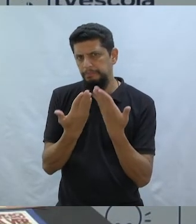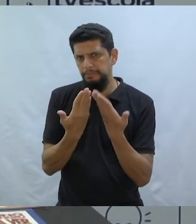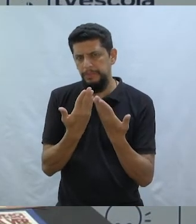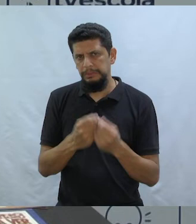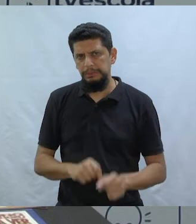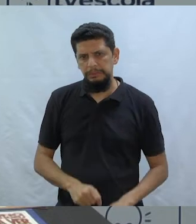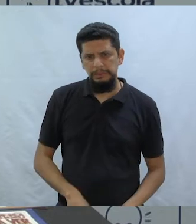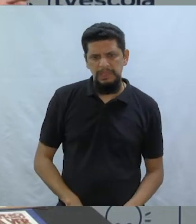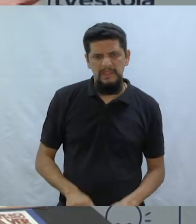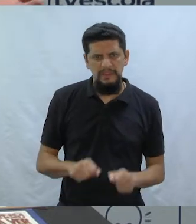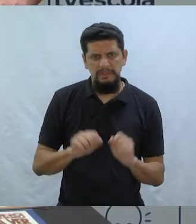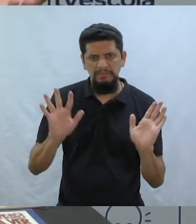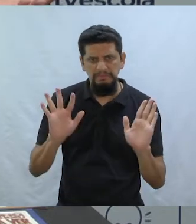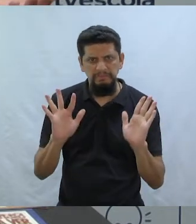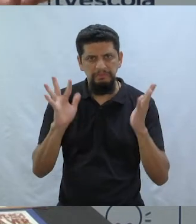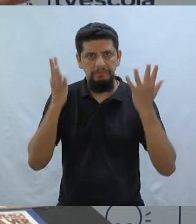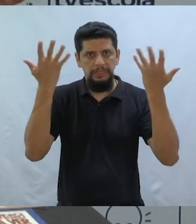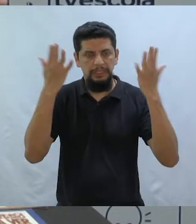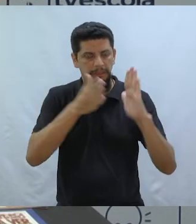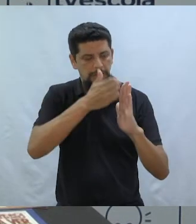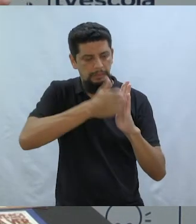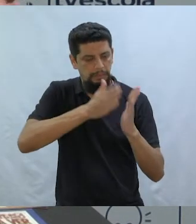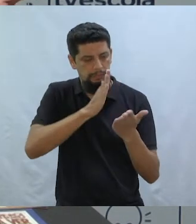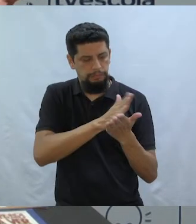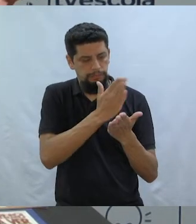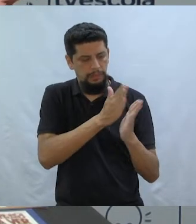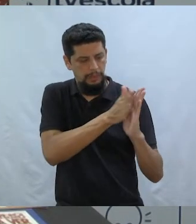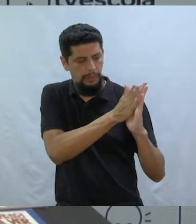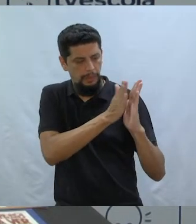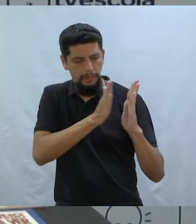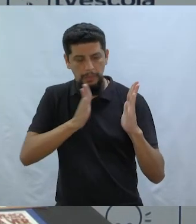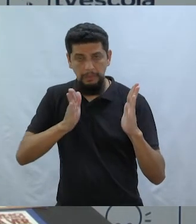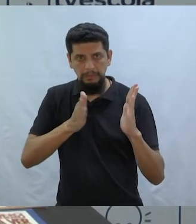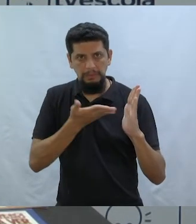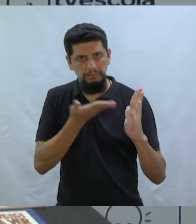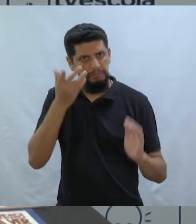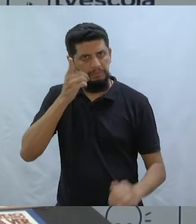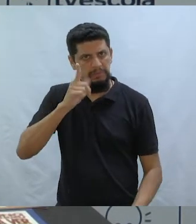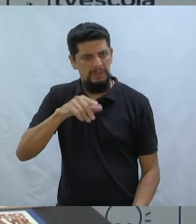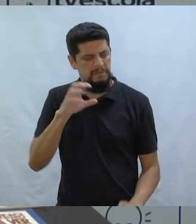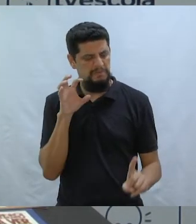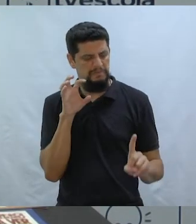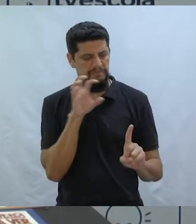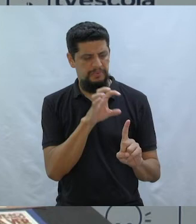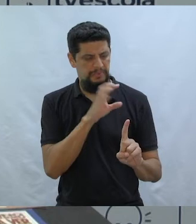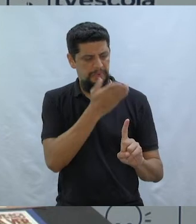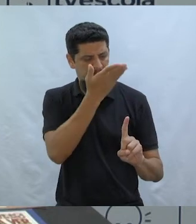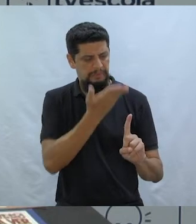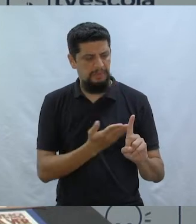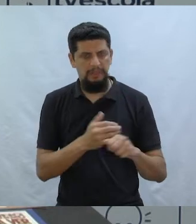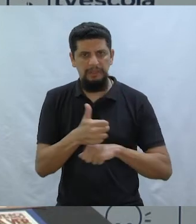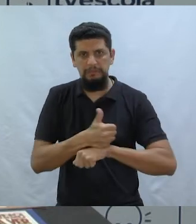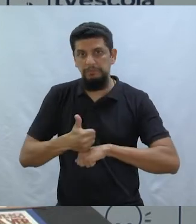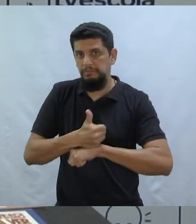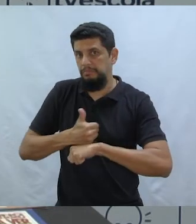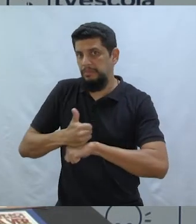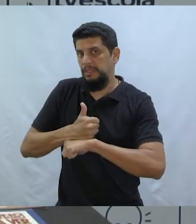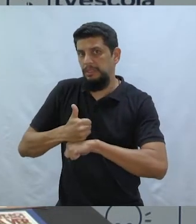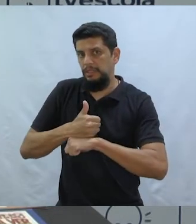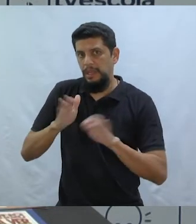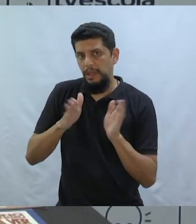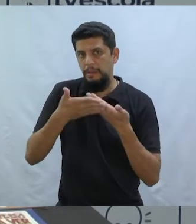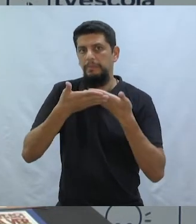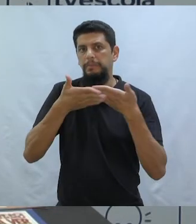depois até fazer essa festa da biblioteca eles conseguiram convencer será a diretora ali